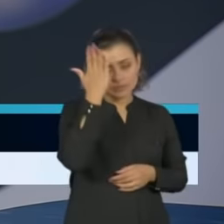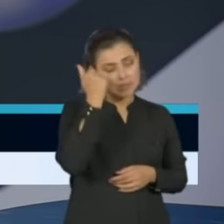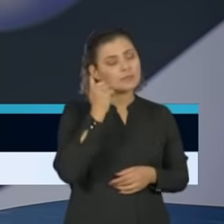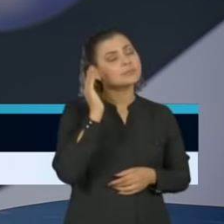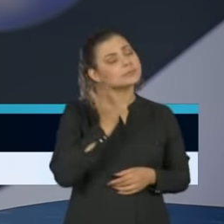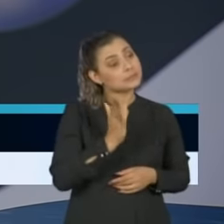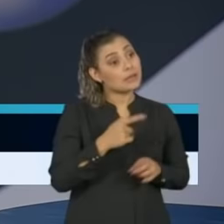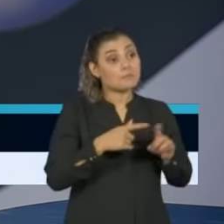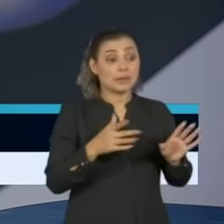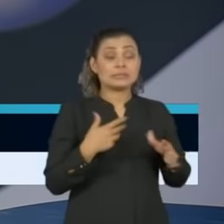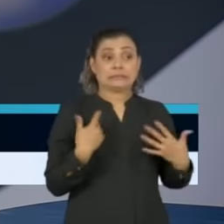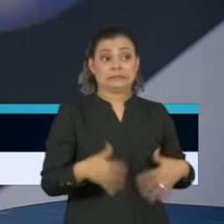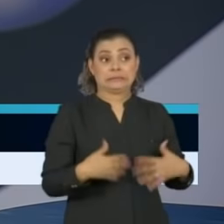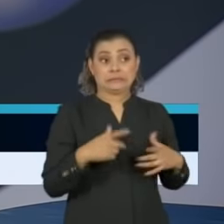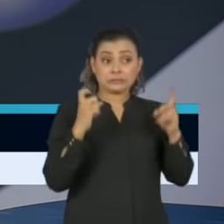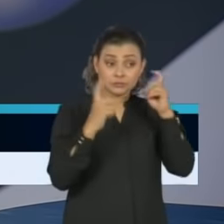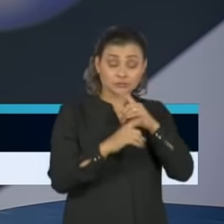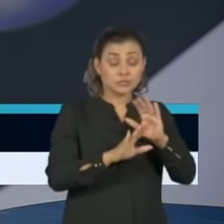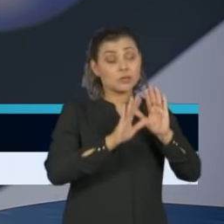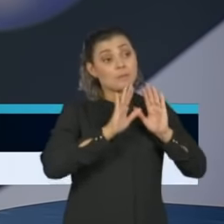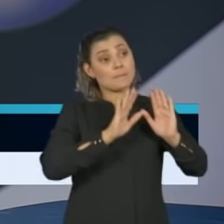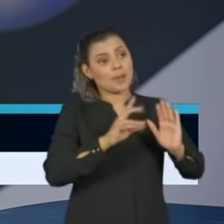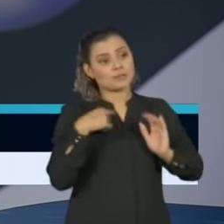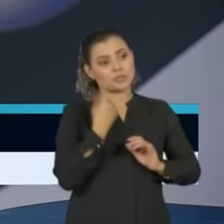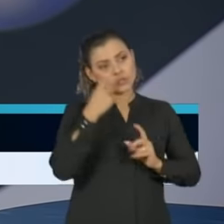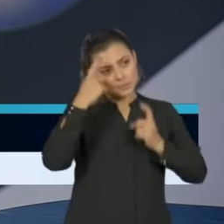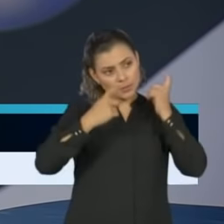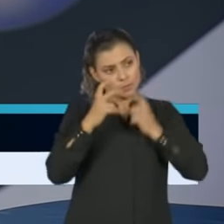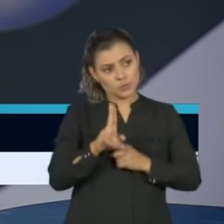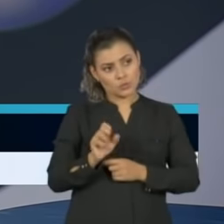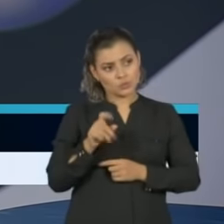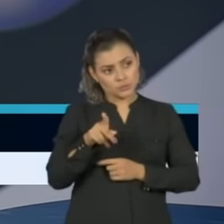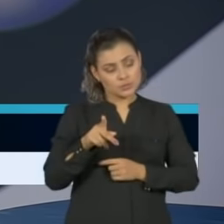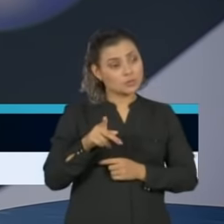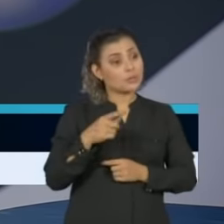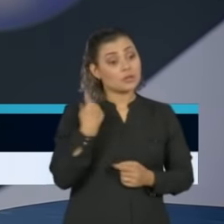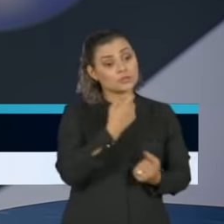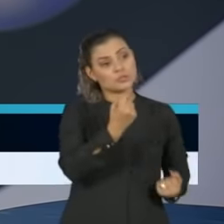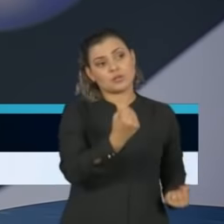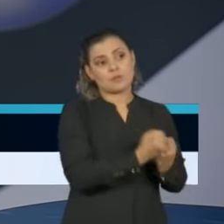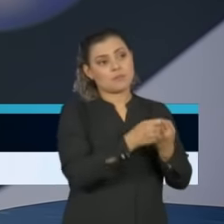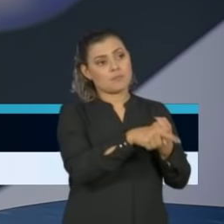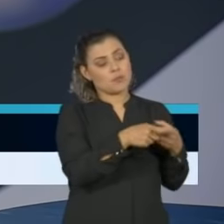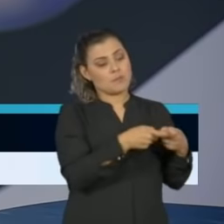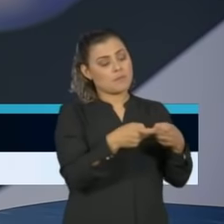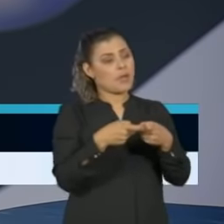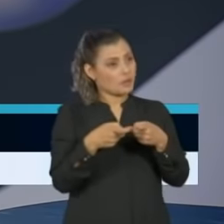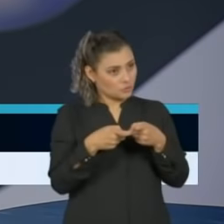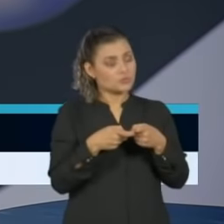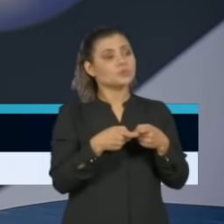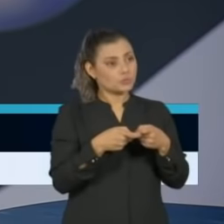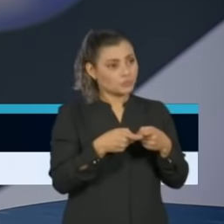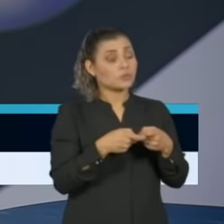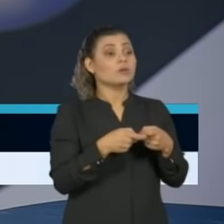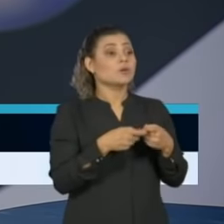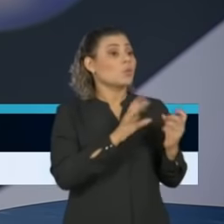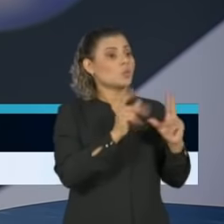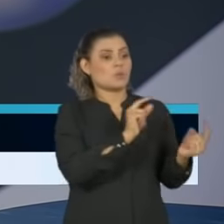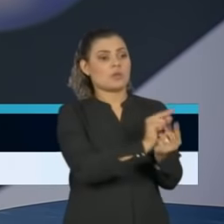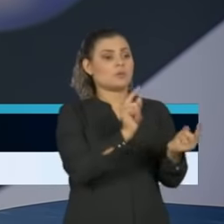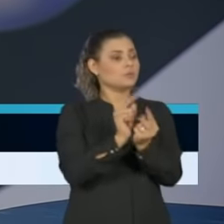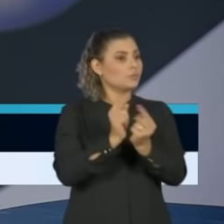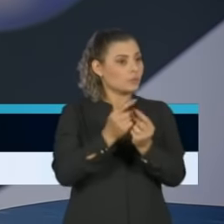ser um teste enorme. A nossa preocupação lá na Universidade de São Paulo é dar apoio também para os médicos que vão estar fazendo, o pessoal todo de assistência que vai